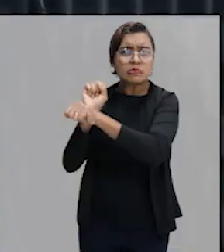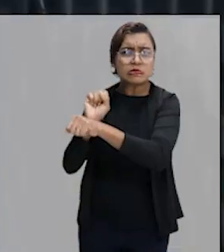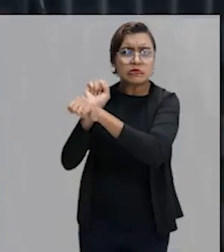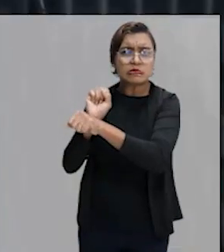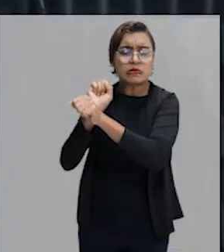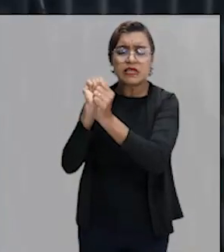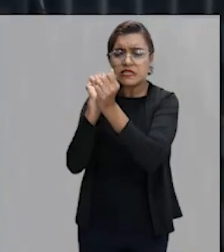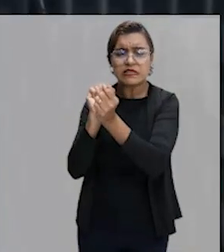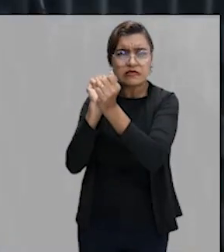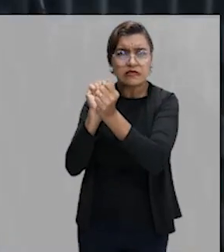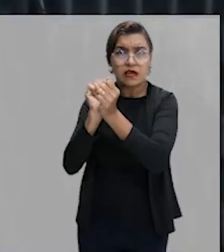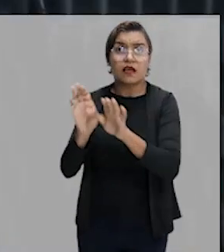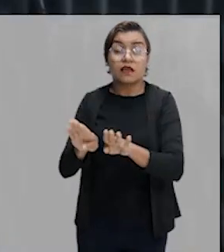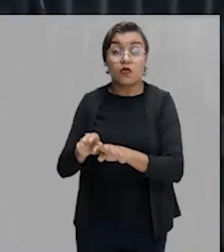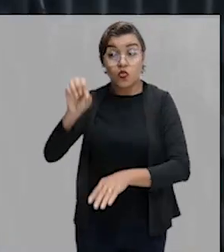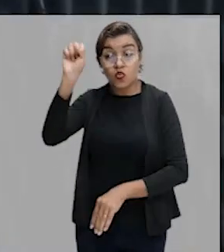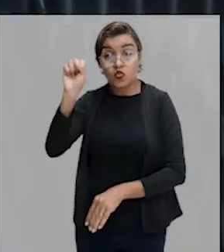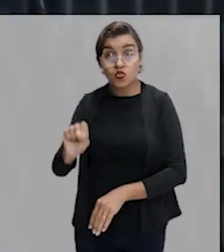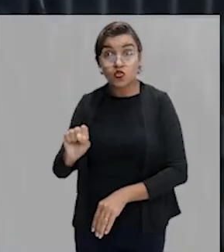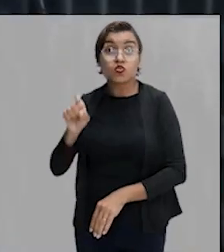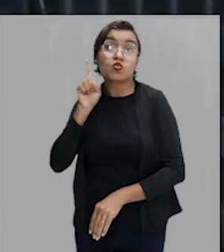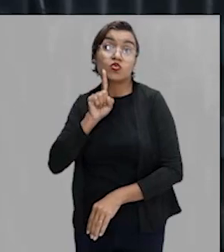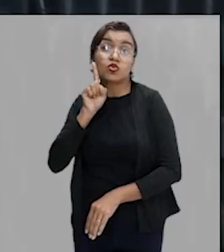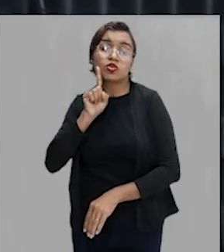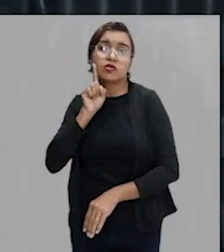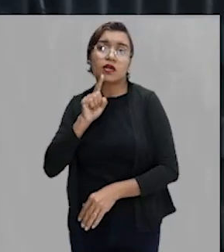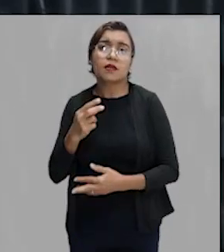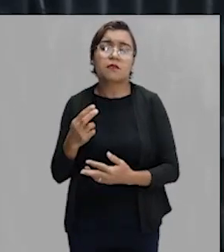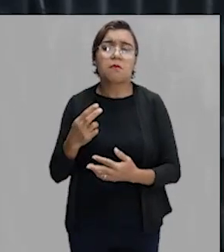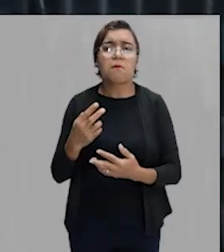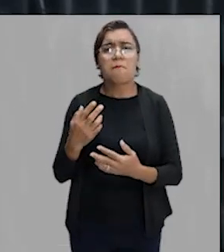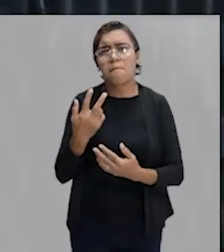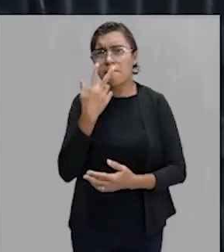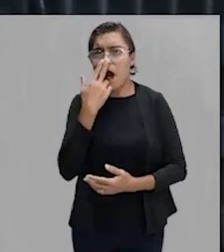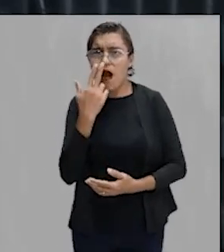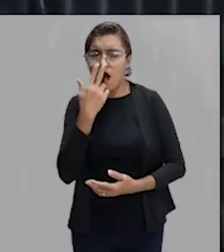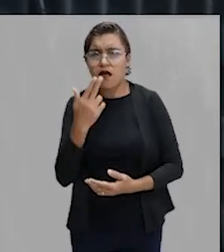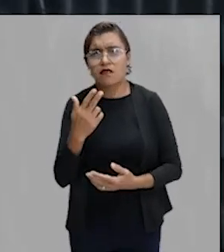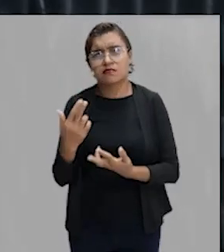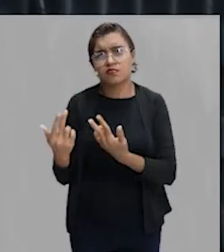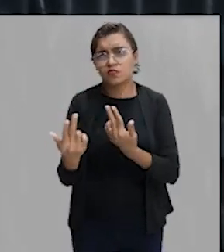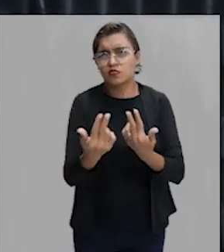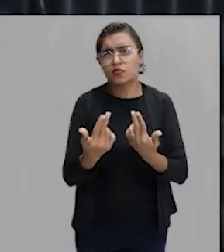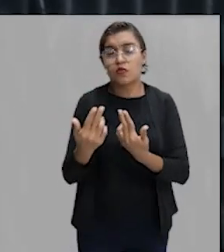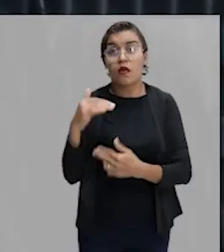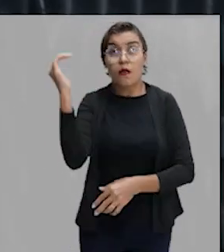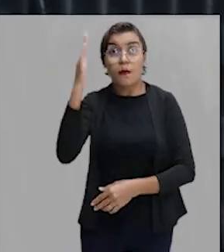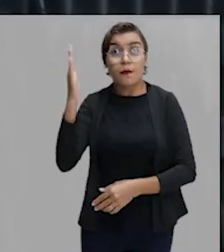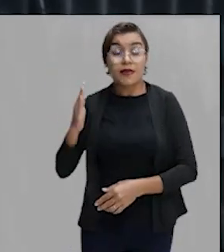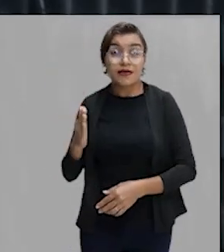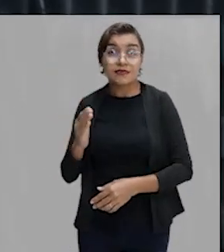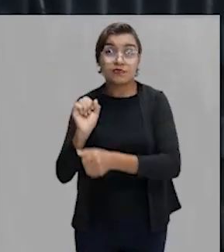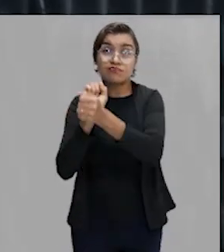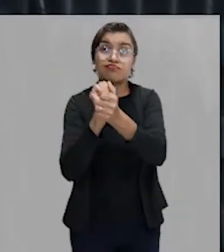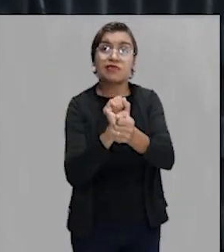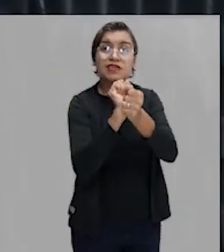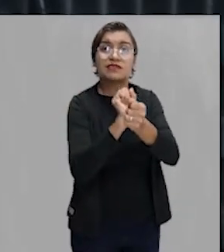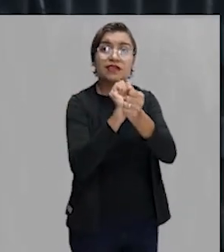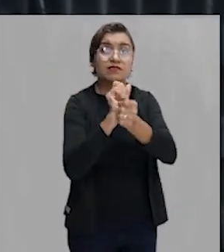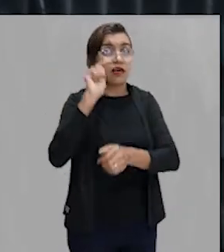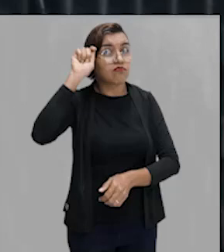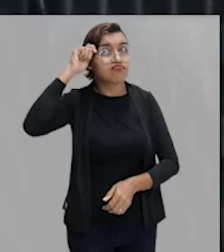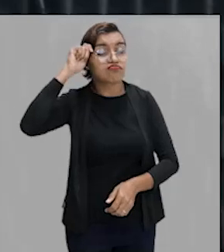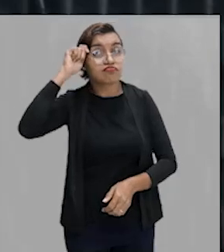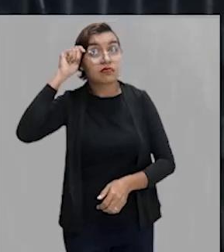Estados Unidos teve uma colonização muito semelhante ao Brasil, com a presença da escravidão negra, da escravidão africana. Por isso